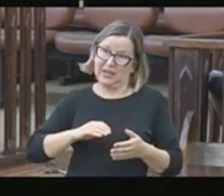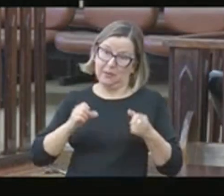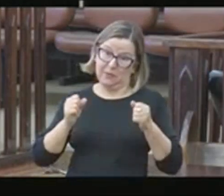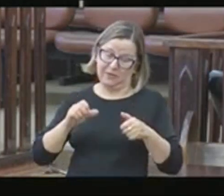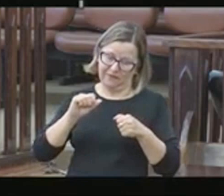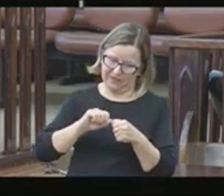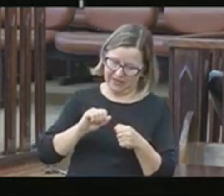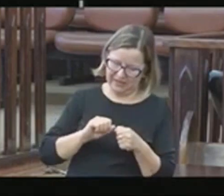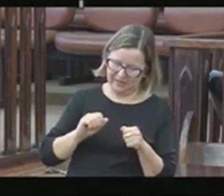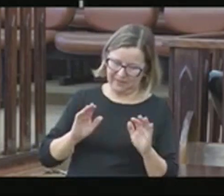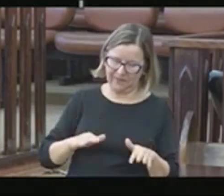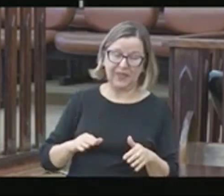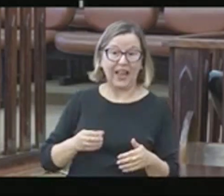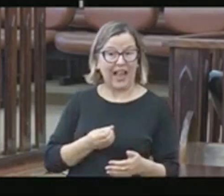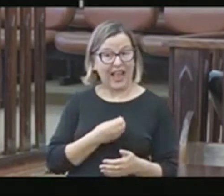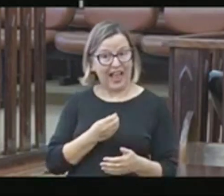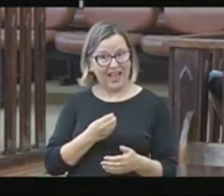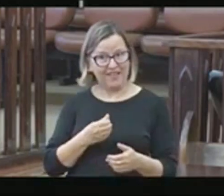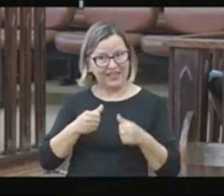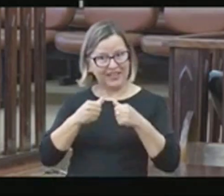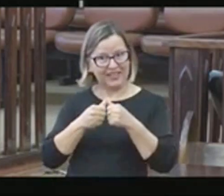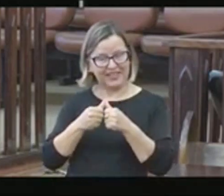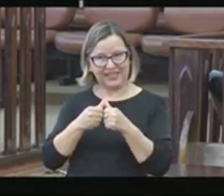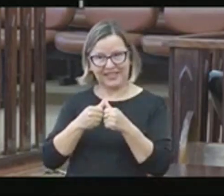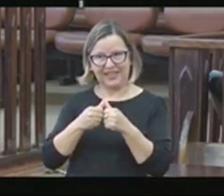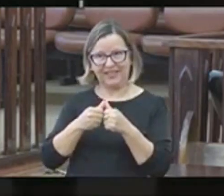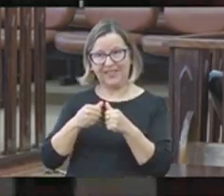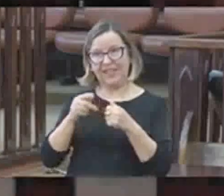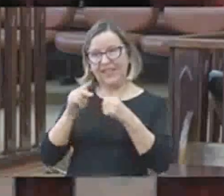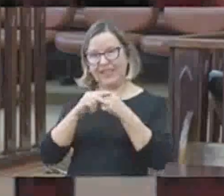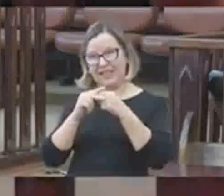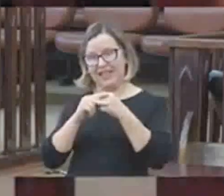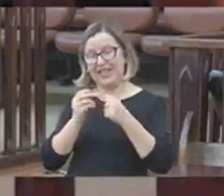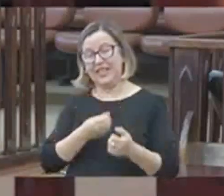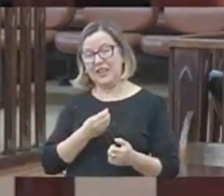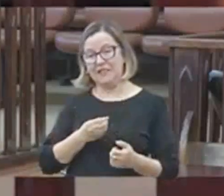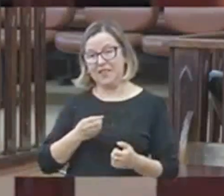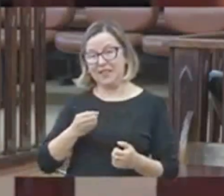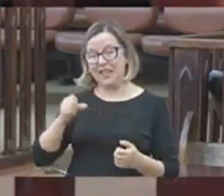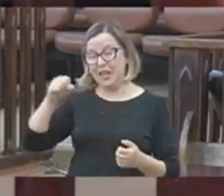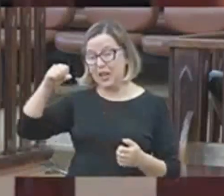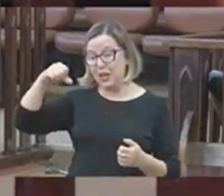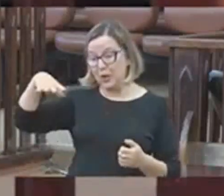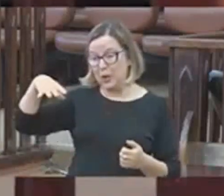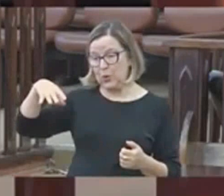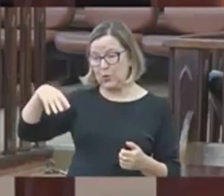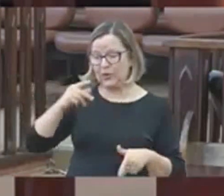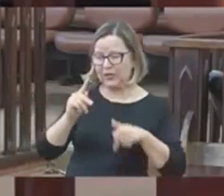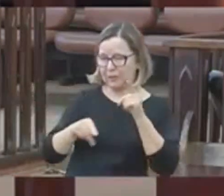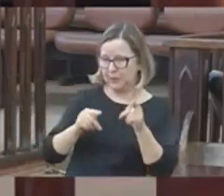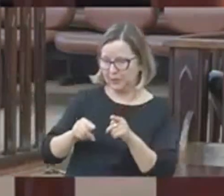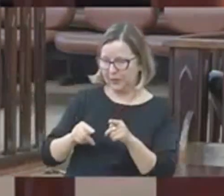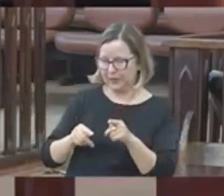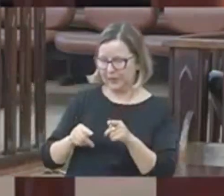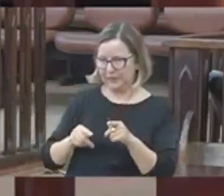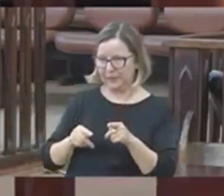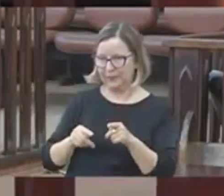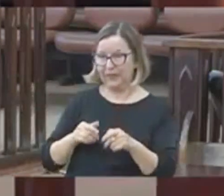nele, e a vida era a luz dos homens." João está dizendo que o Verbo